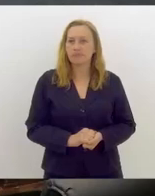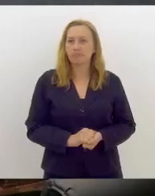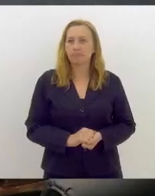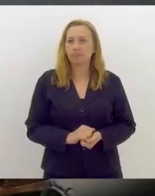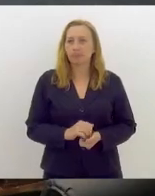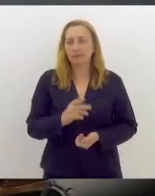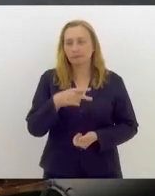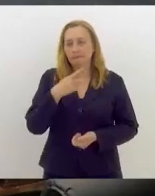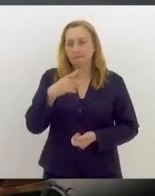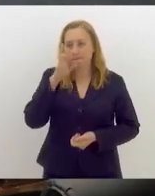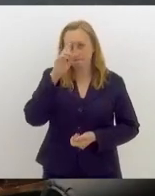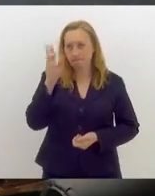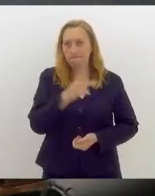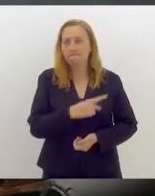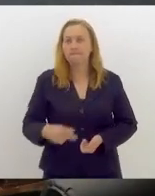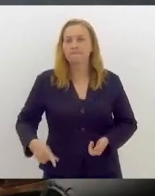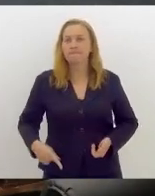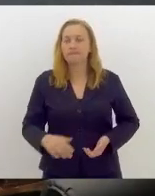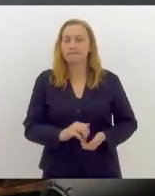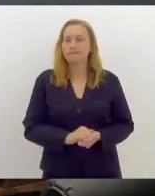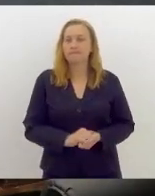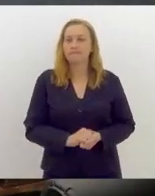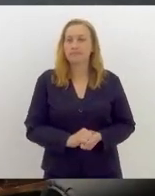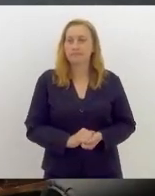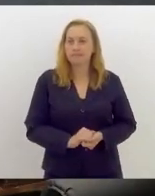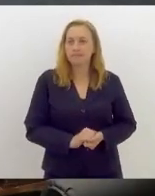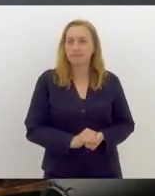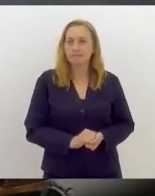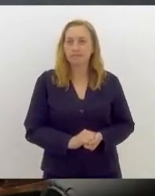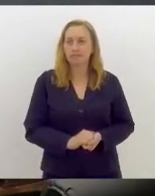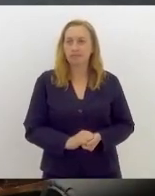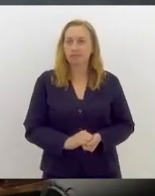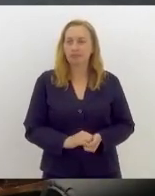senhor presidente saiu lá não ok